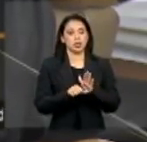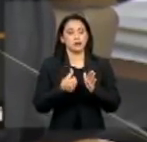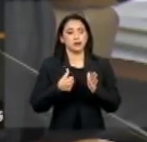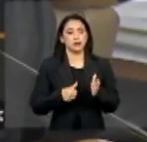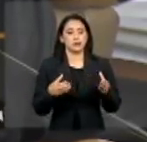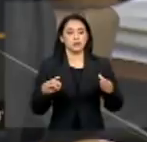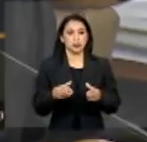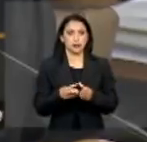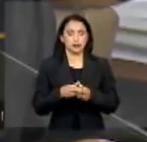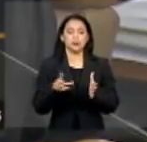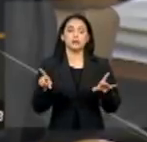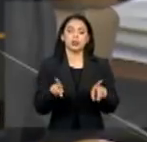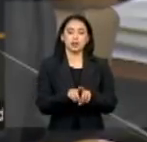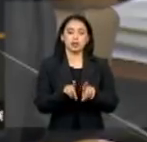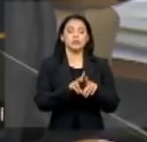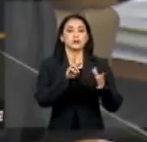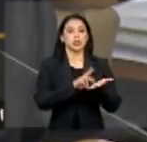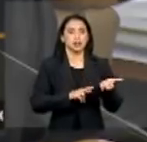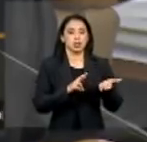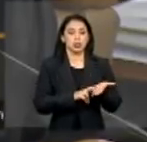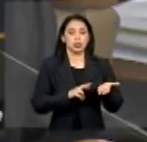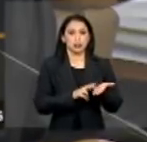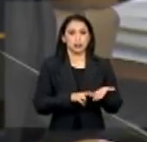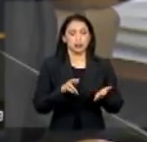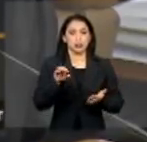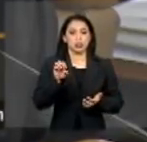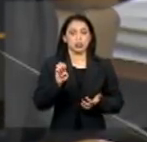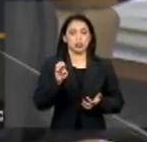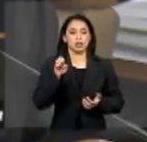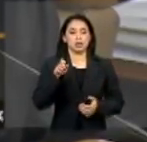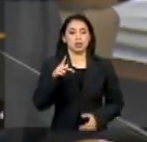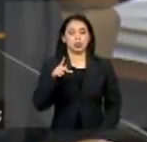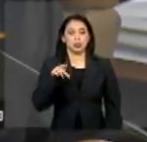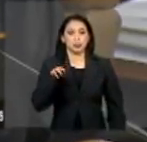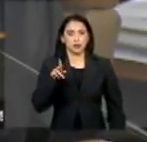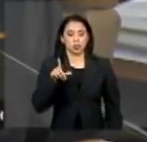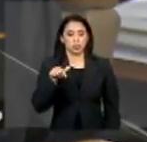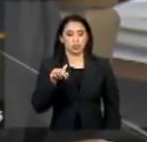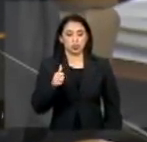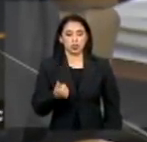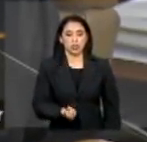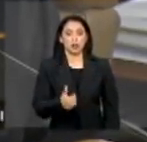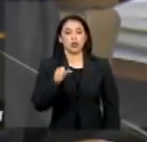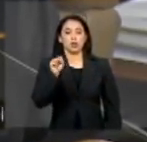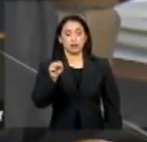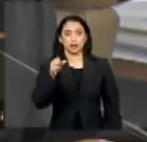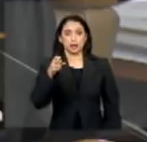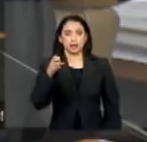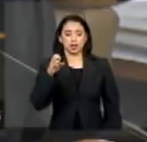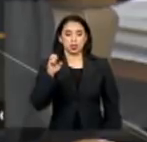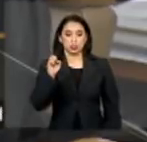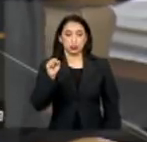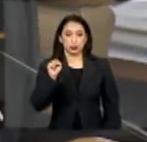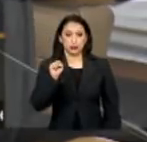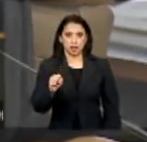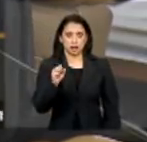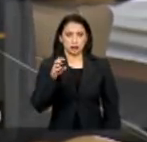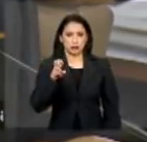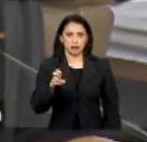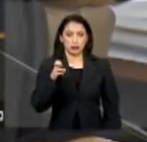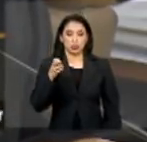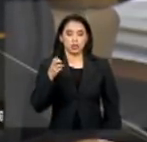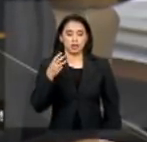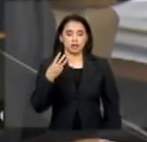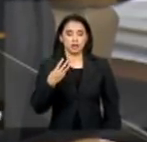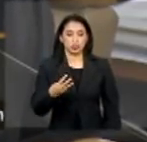da relatoria do eminente ministro pública pertence o hábeas corpus 85 45 7 por